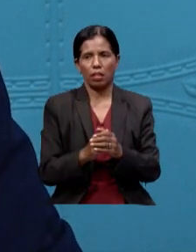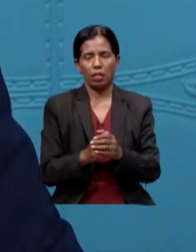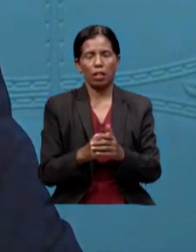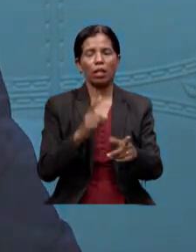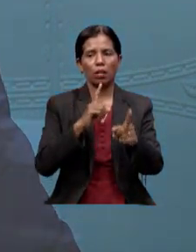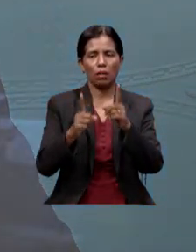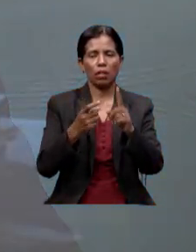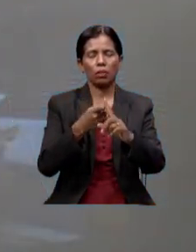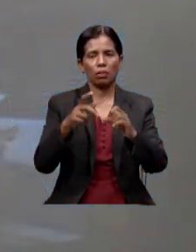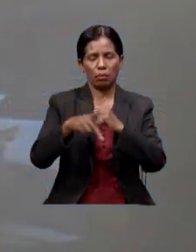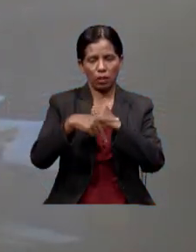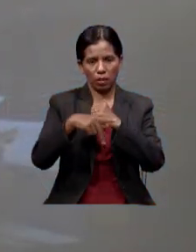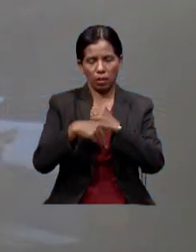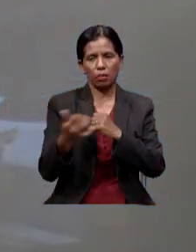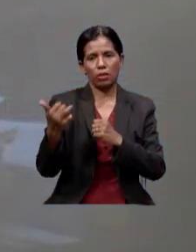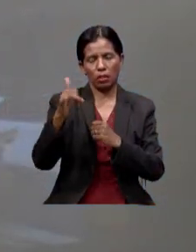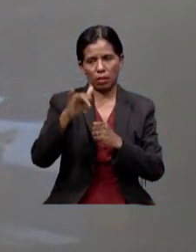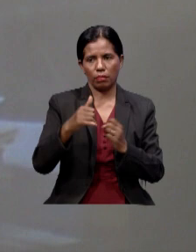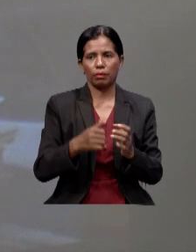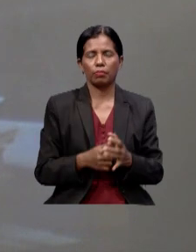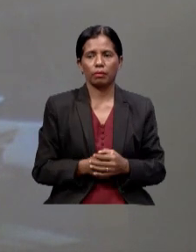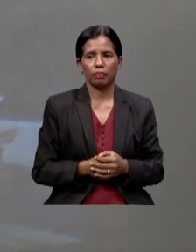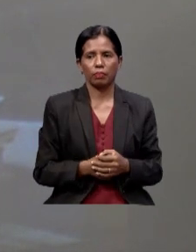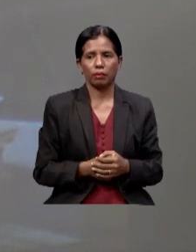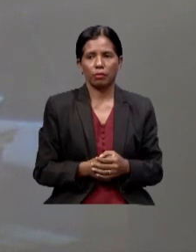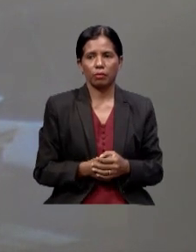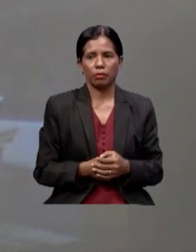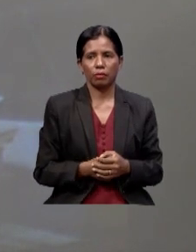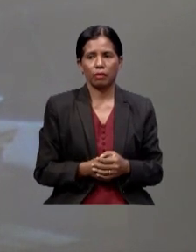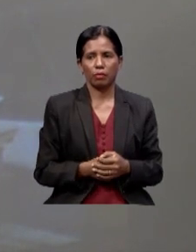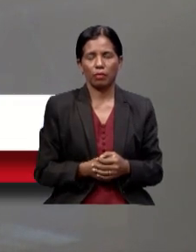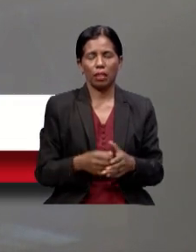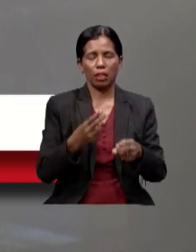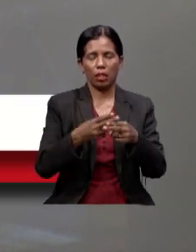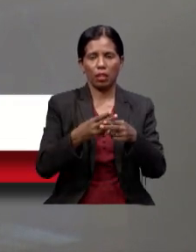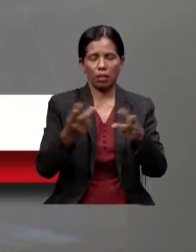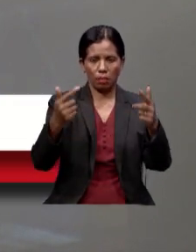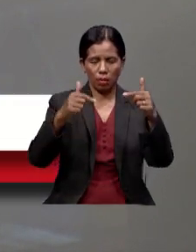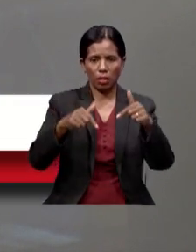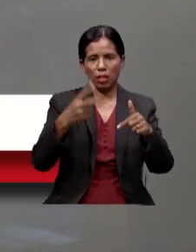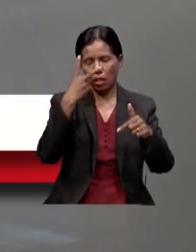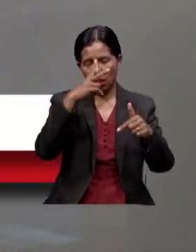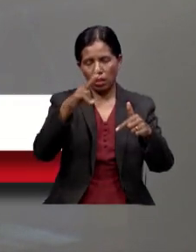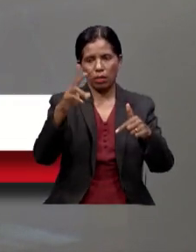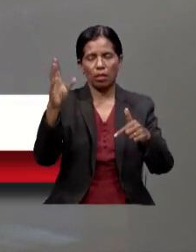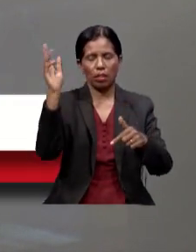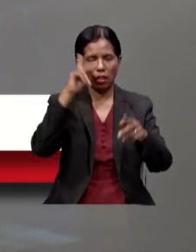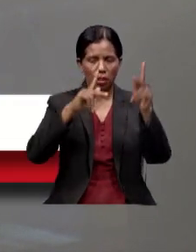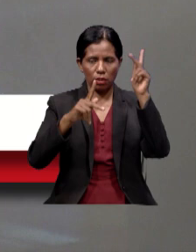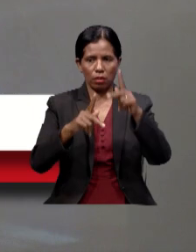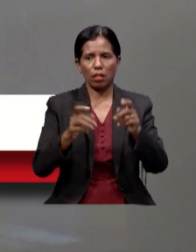su bancar sen be ida narang mai ne ne hare tok ni kazu lai ni alo kazu